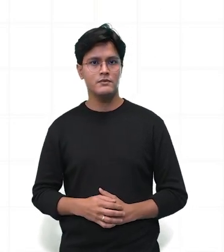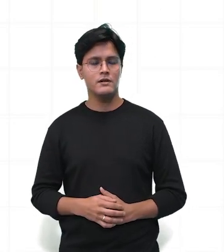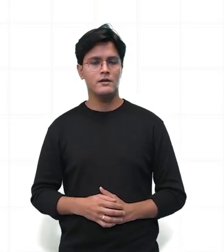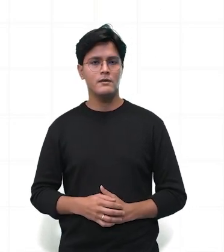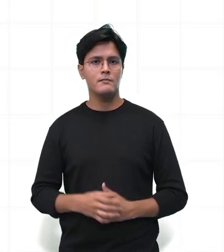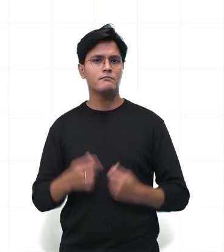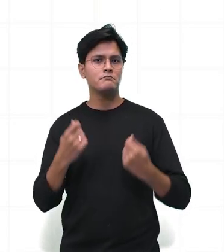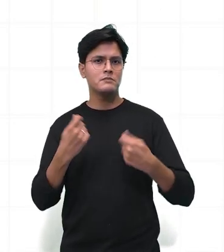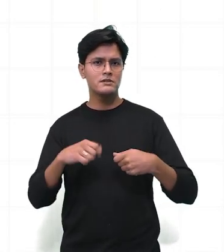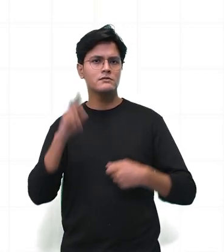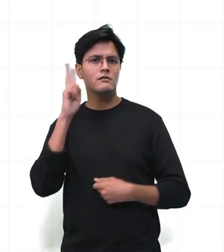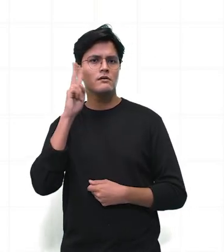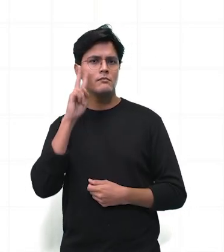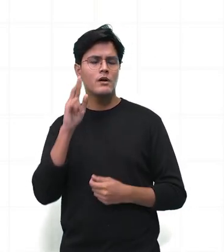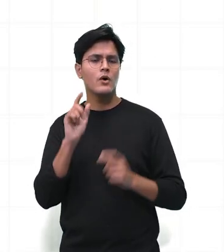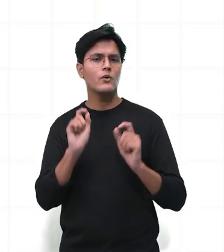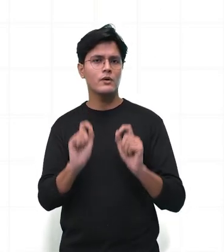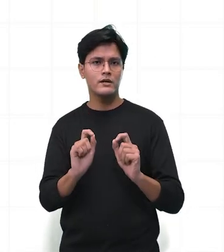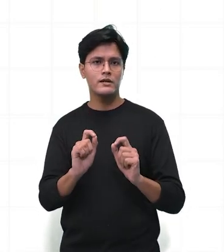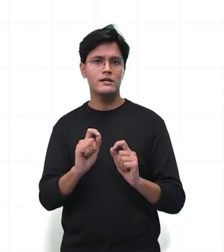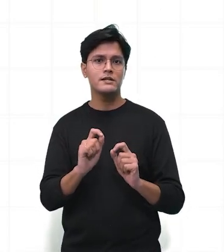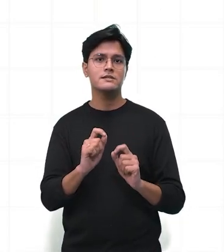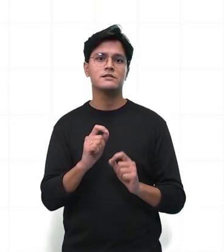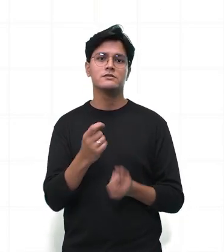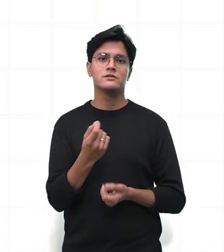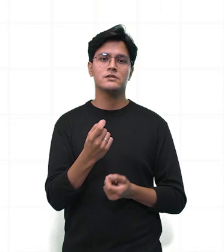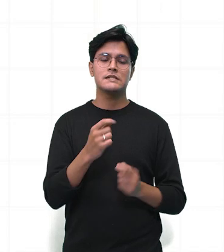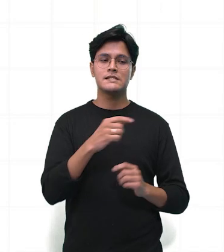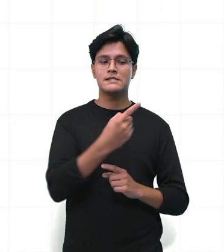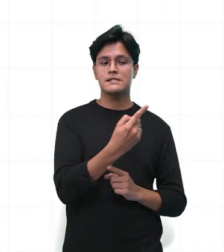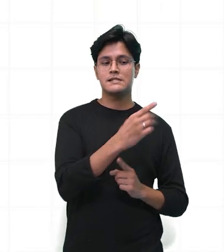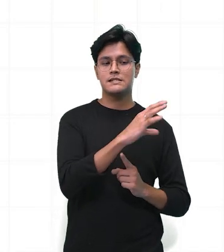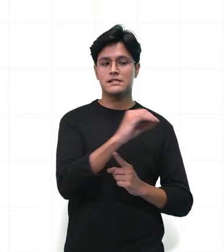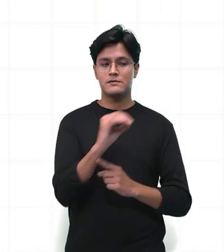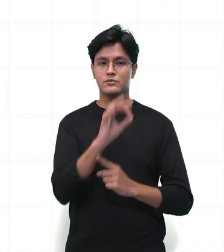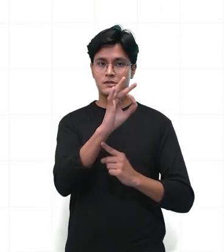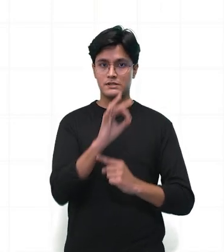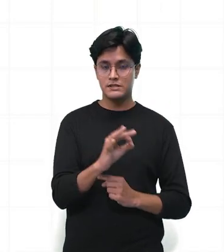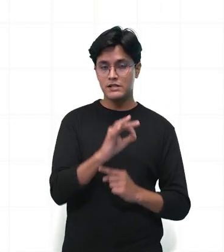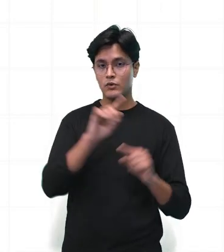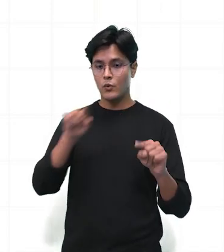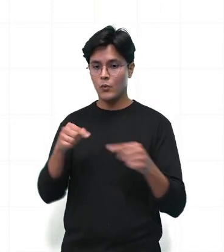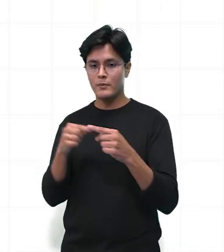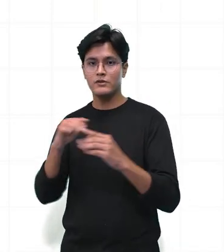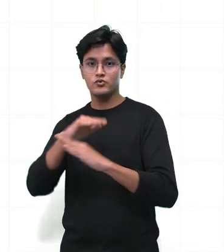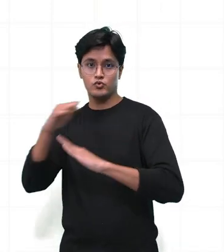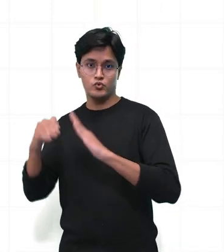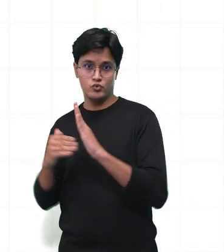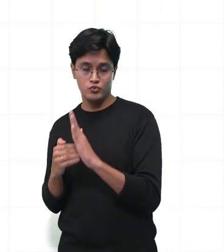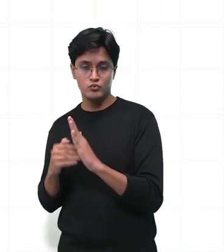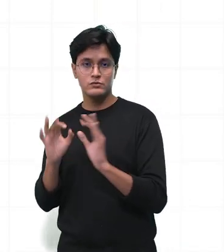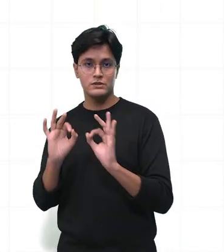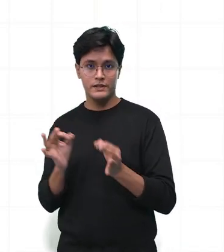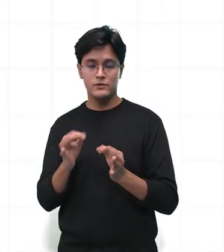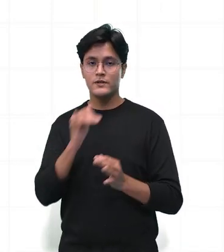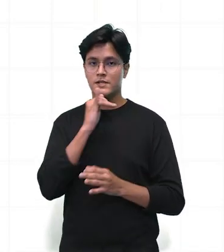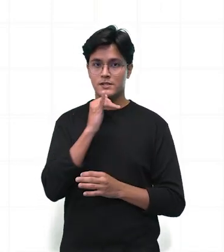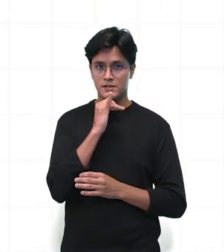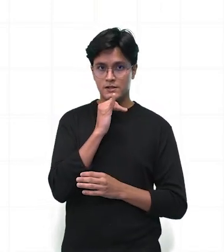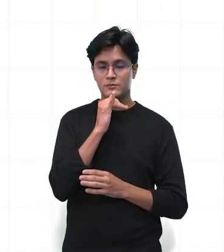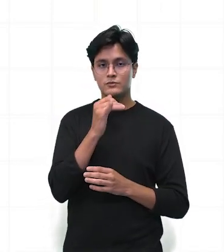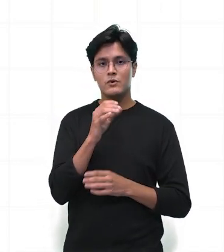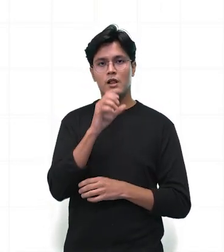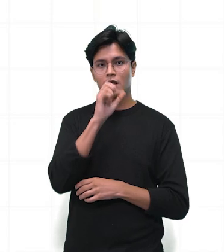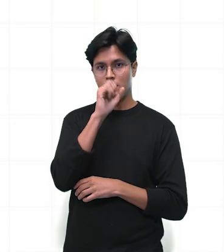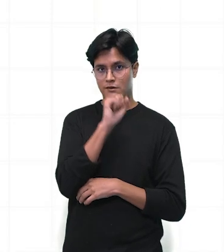lembrar, 100% ele é o todo de qualquer coisa. Então você tem uma laranja, por exemplo. Se